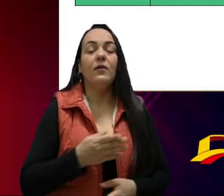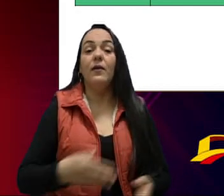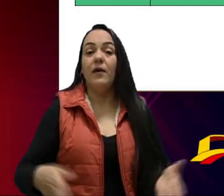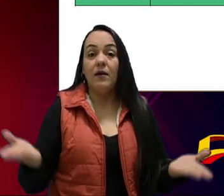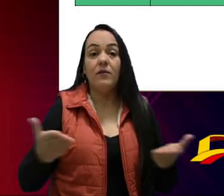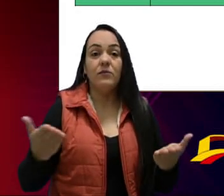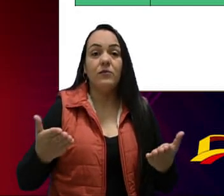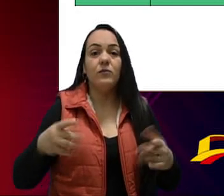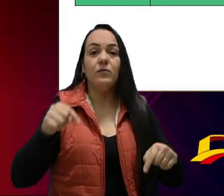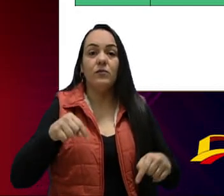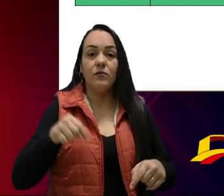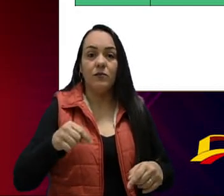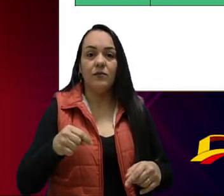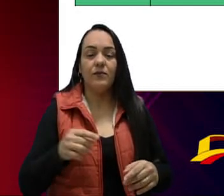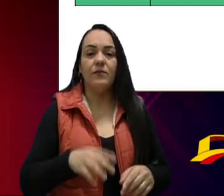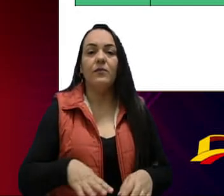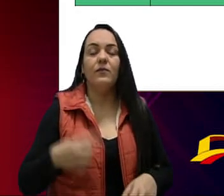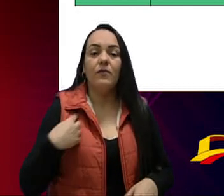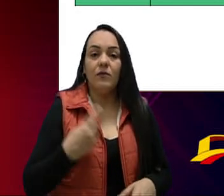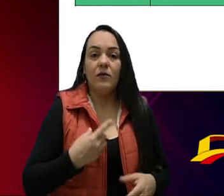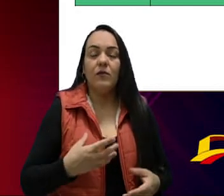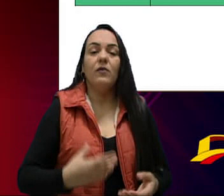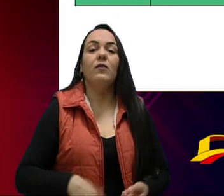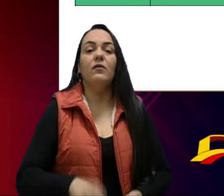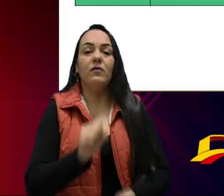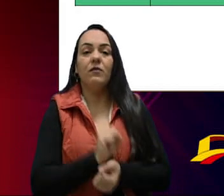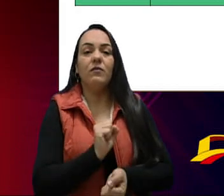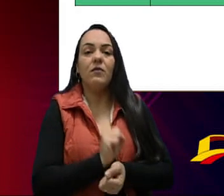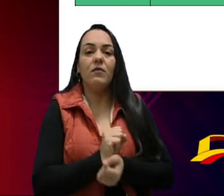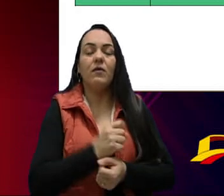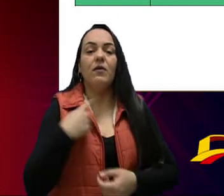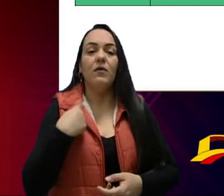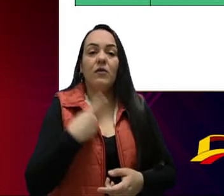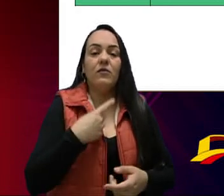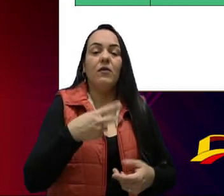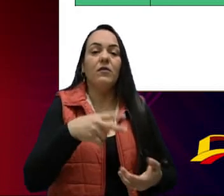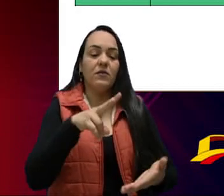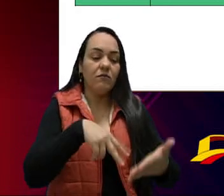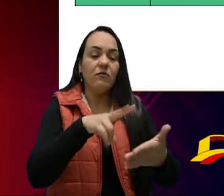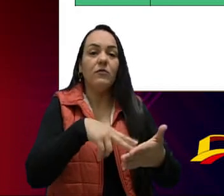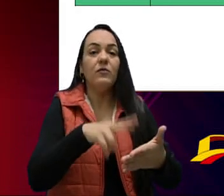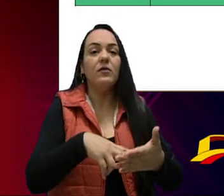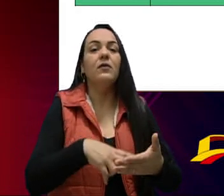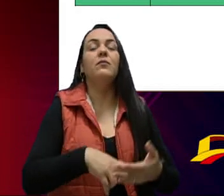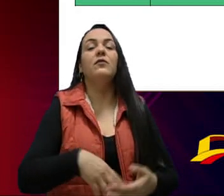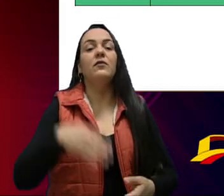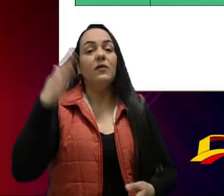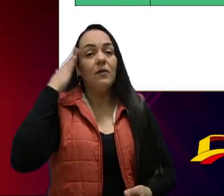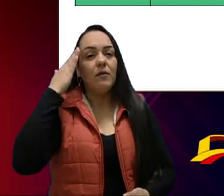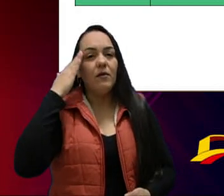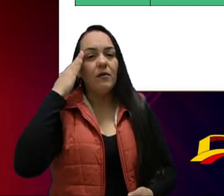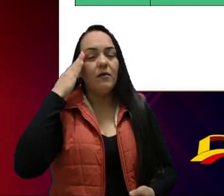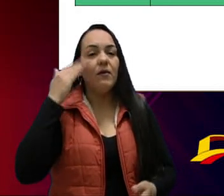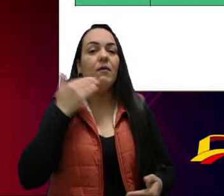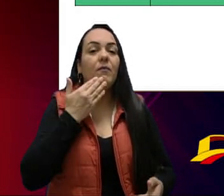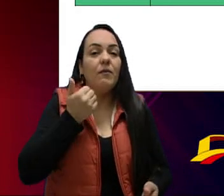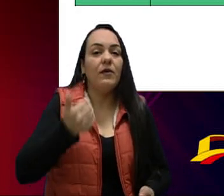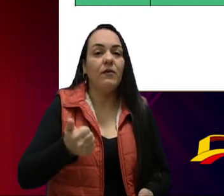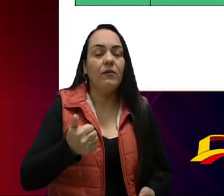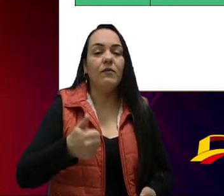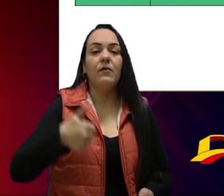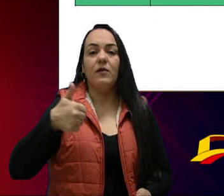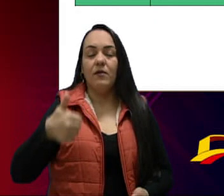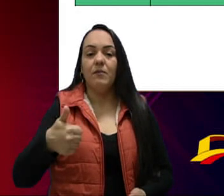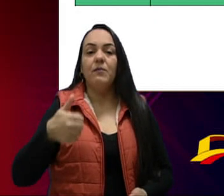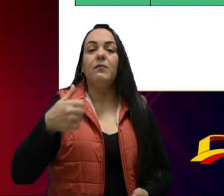vigente até o momento sim é o empenhado significa que 161 427 de